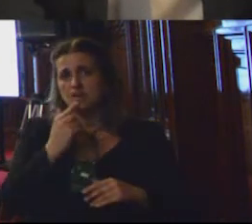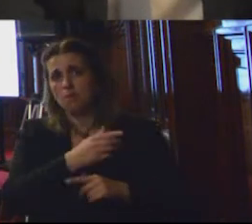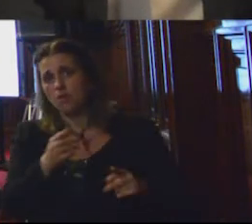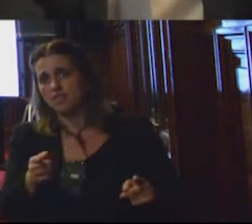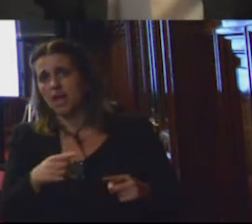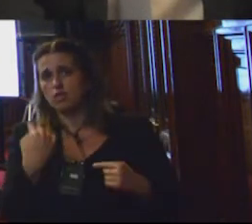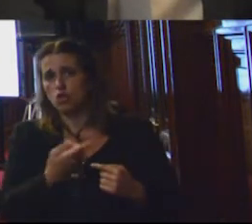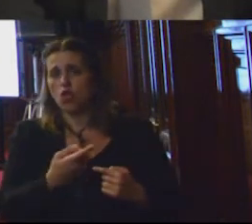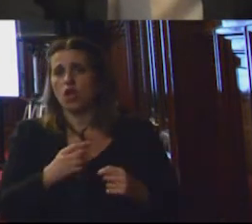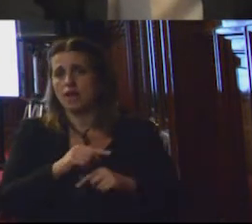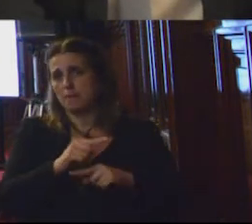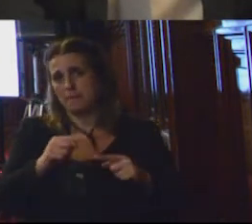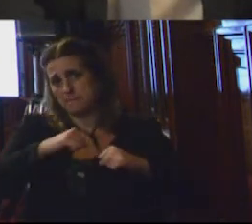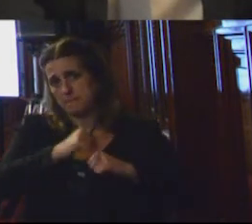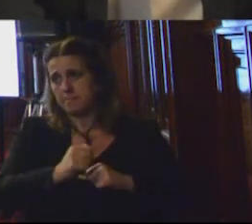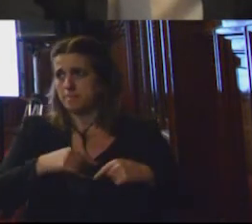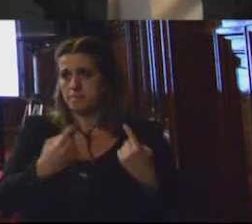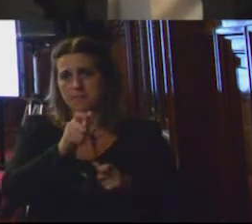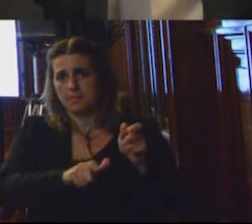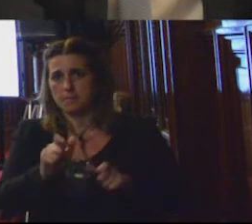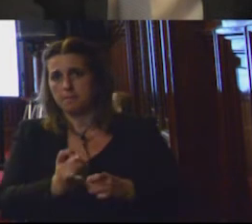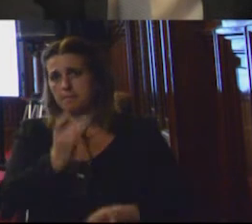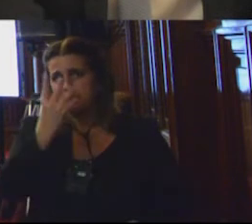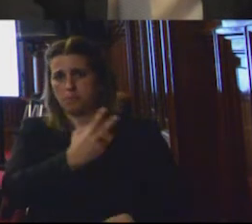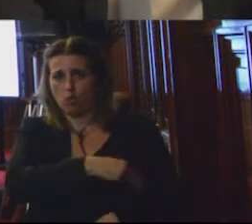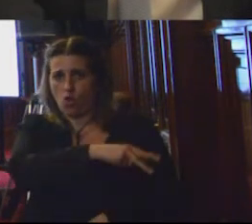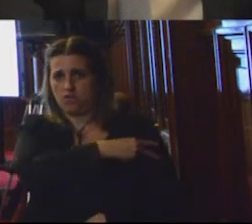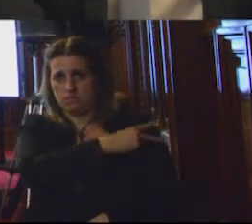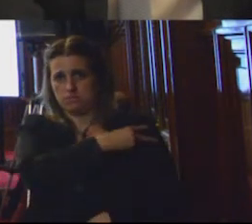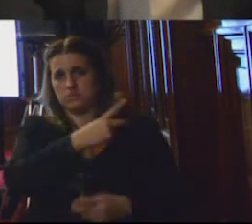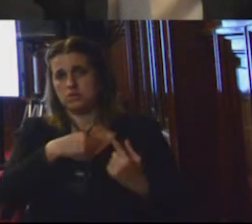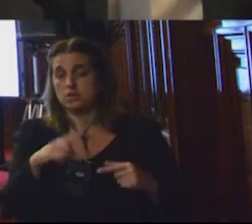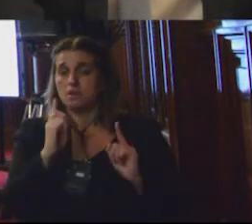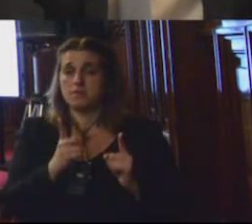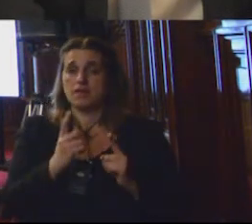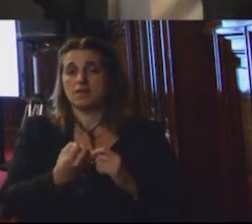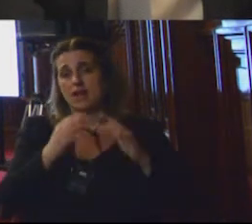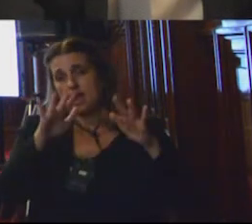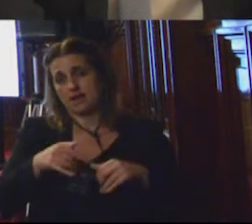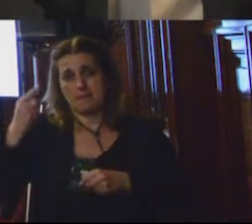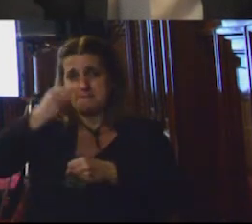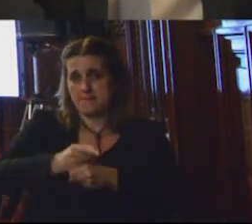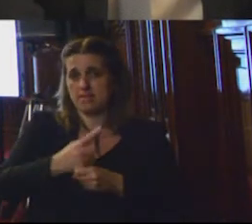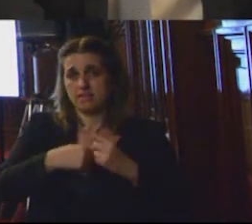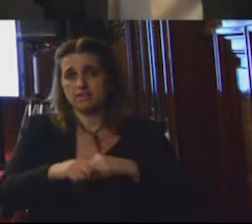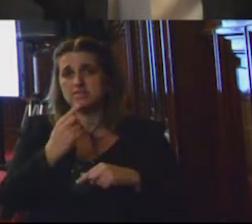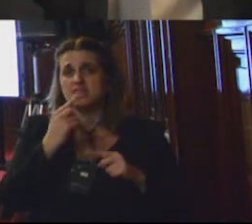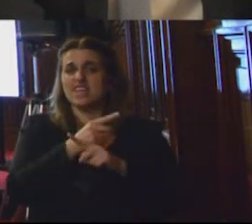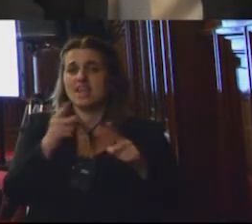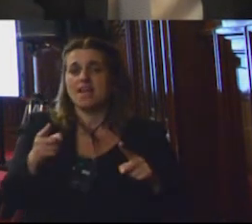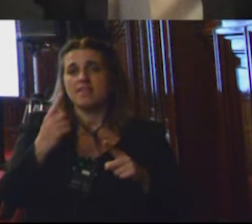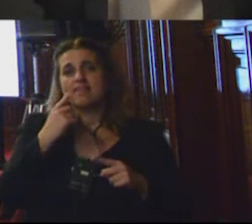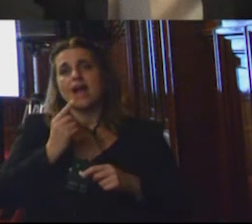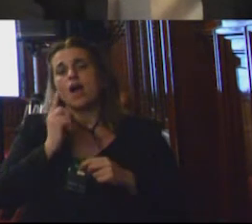das categorias econômicas e profissionais e, ao mesmo tempo, que a Carta Magna determine que ninguém é obrigado a se filiar ou se